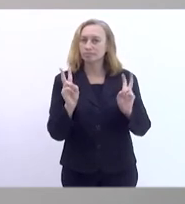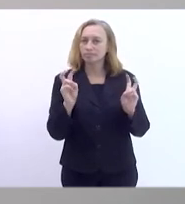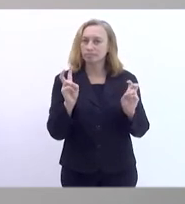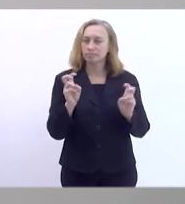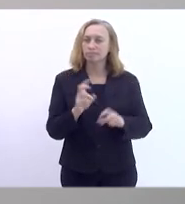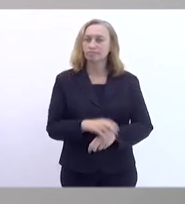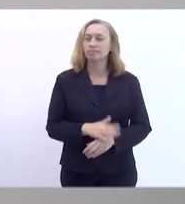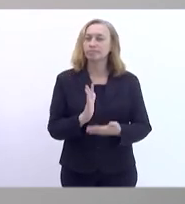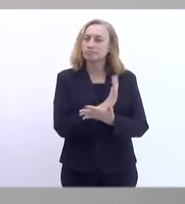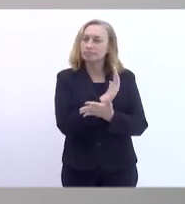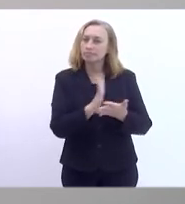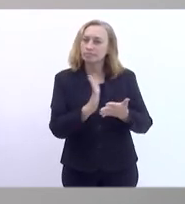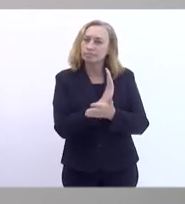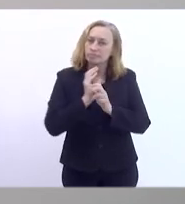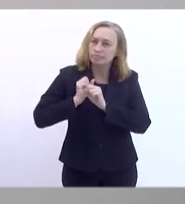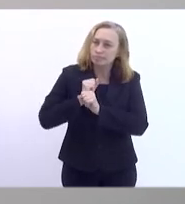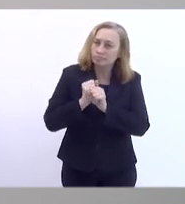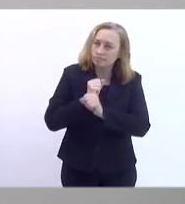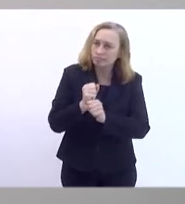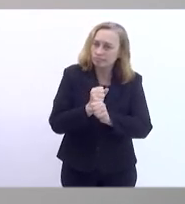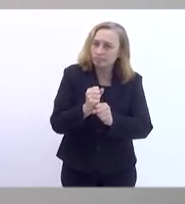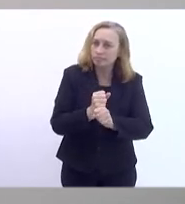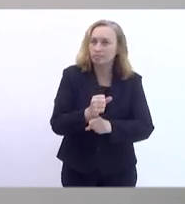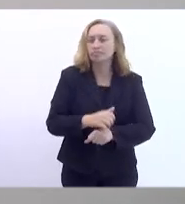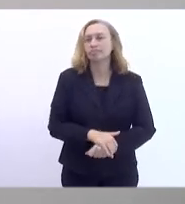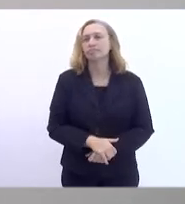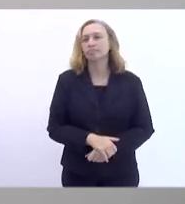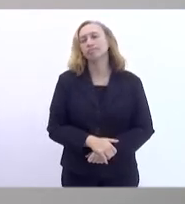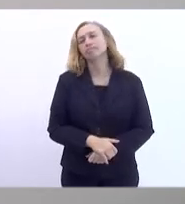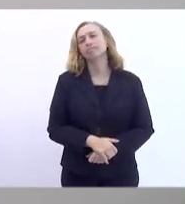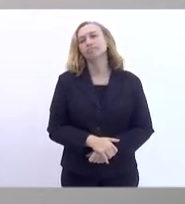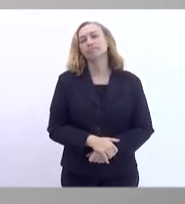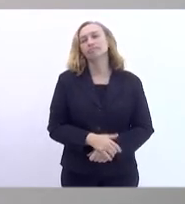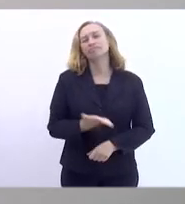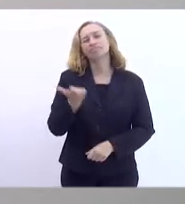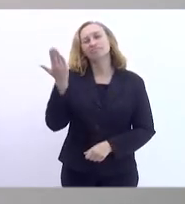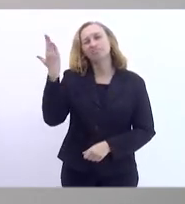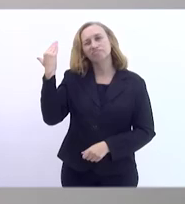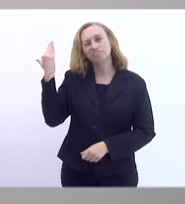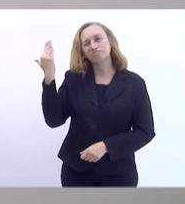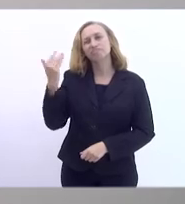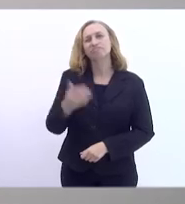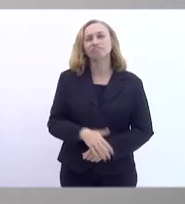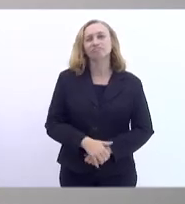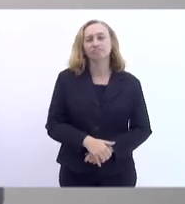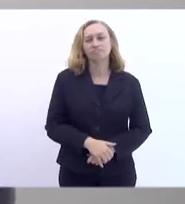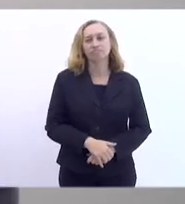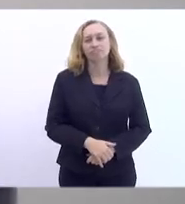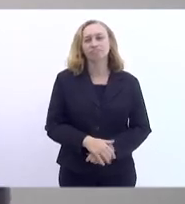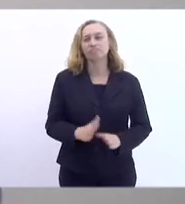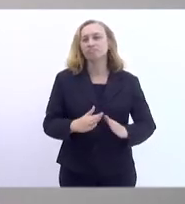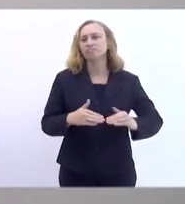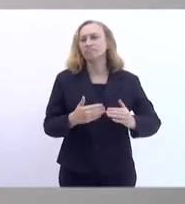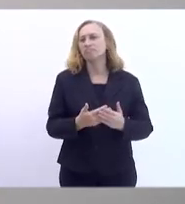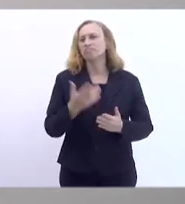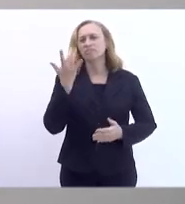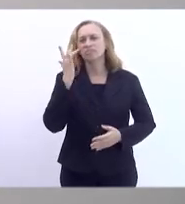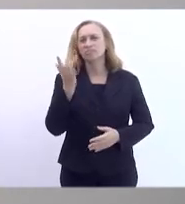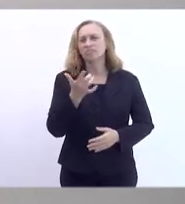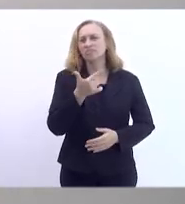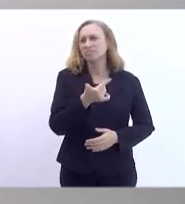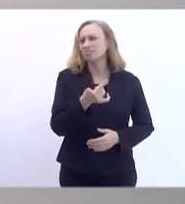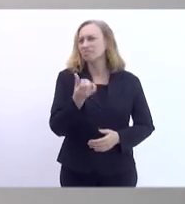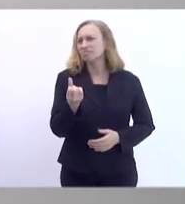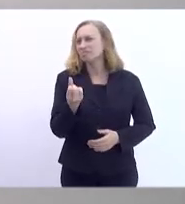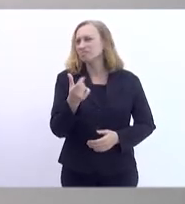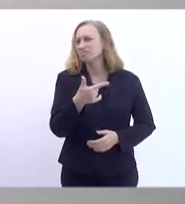caso alguns anos alguns anos atrás agora tô com o inquérito acho que é de 16